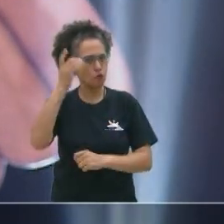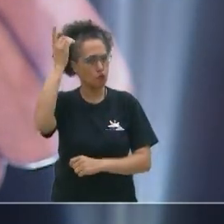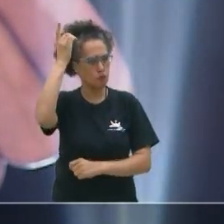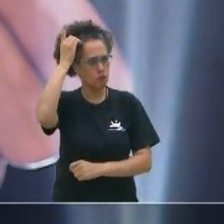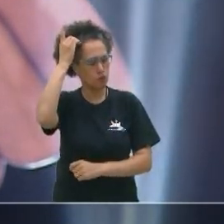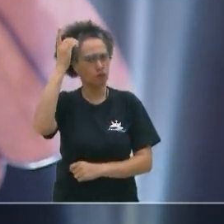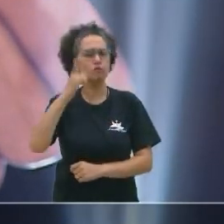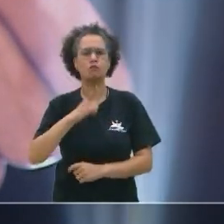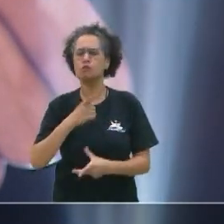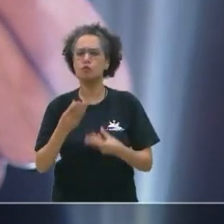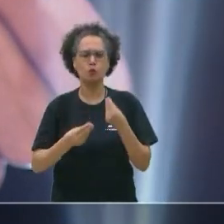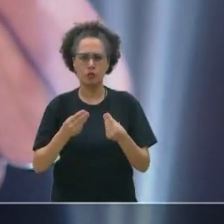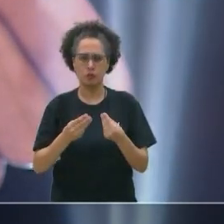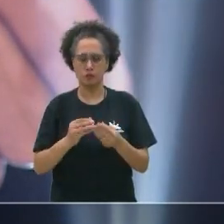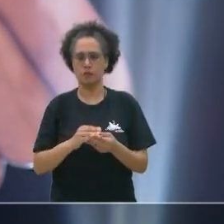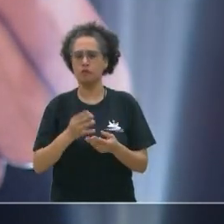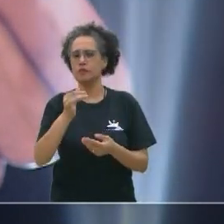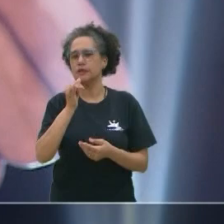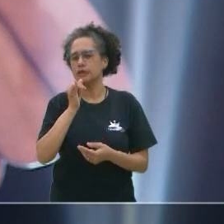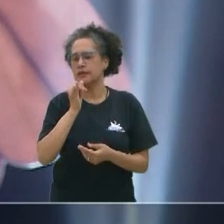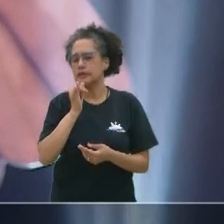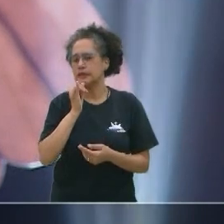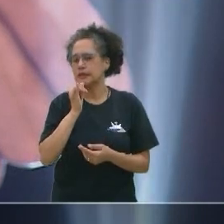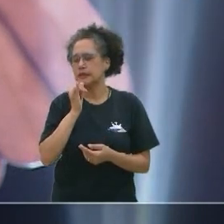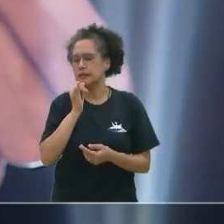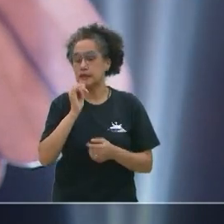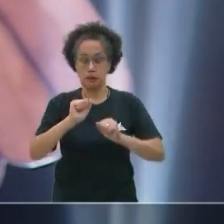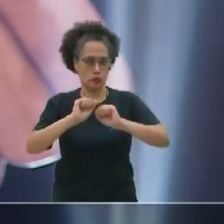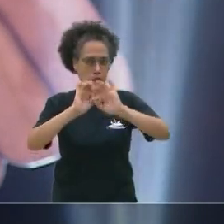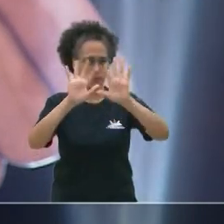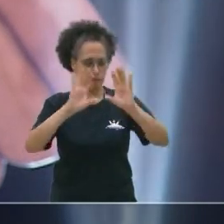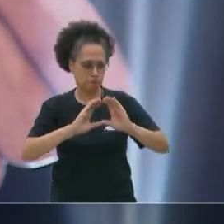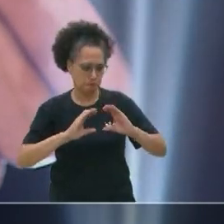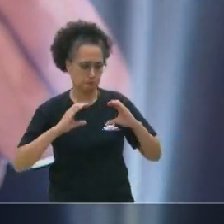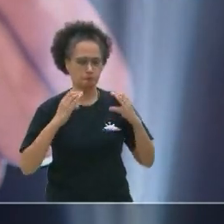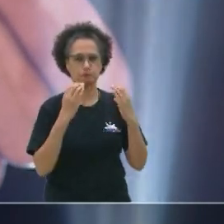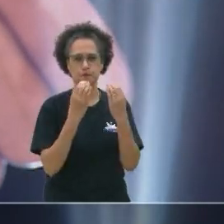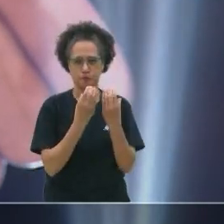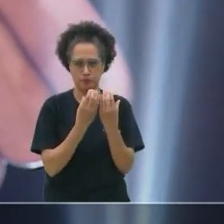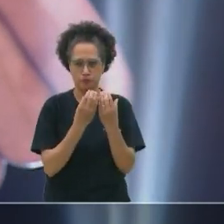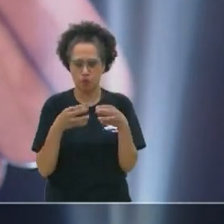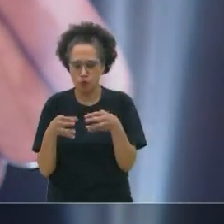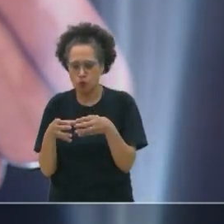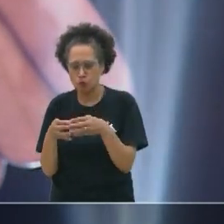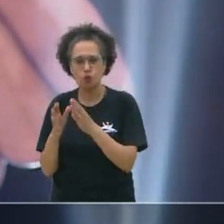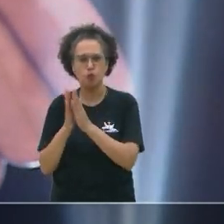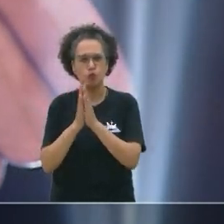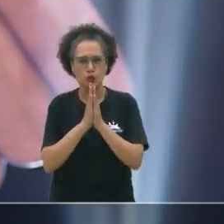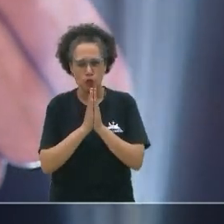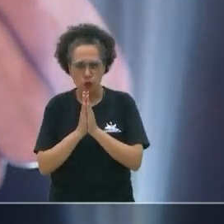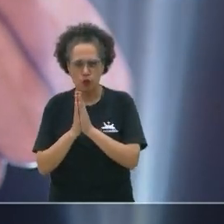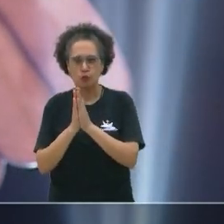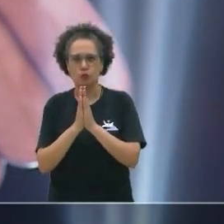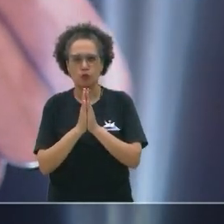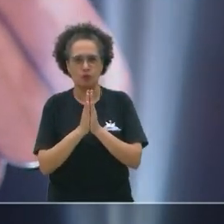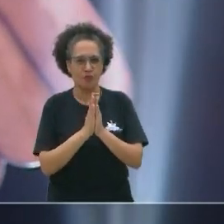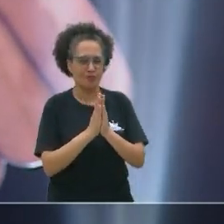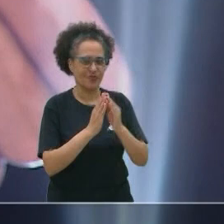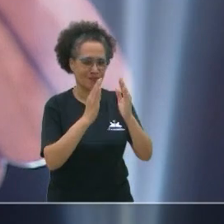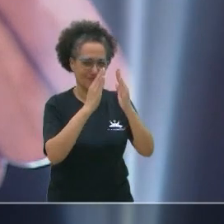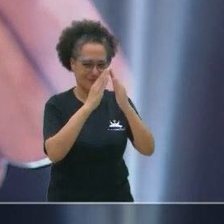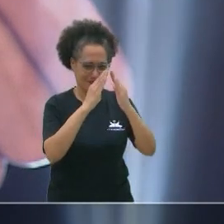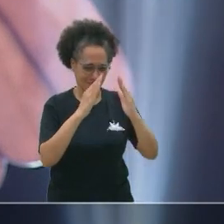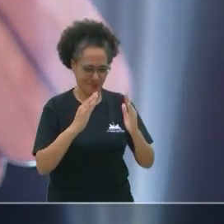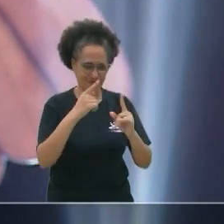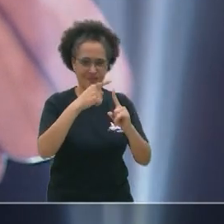exemplo claro são as nossas comunidades, os grupos de oração, as capelinhas, né,